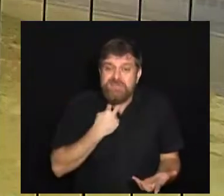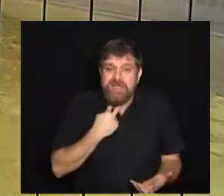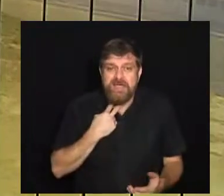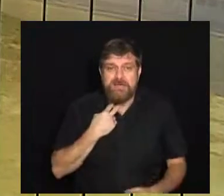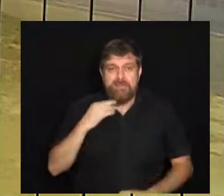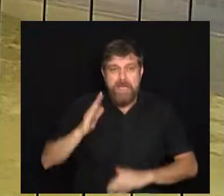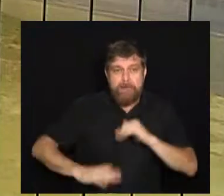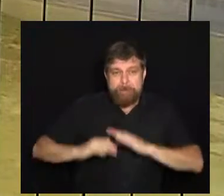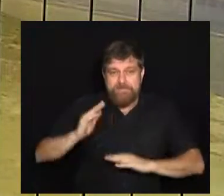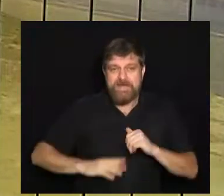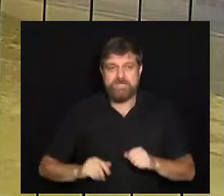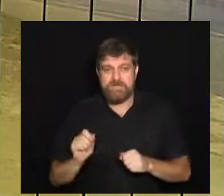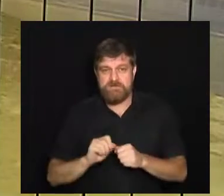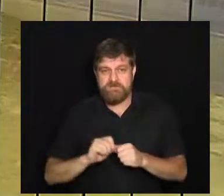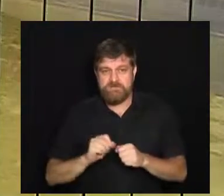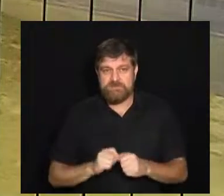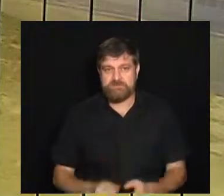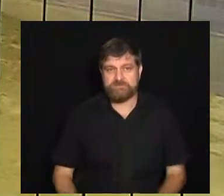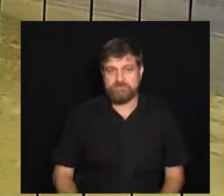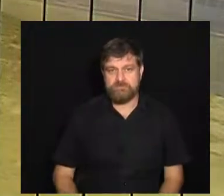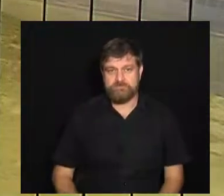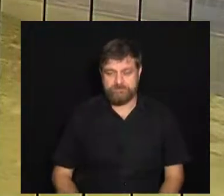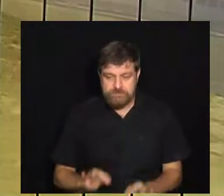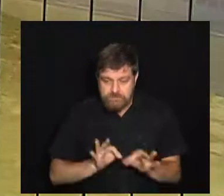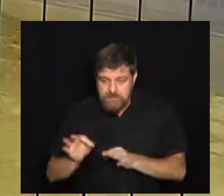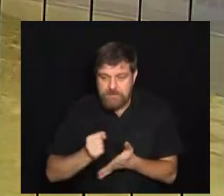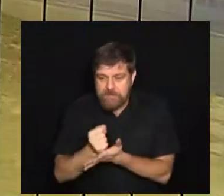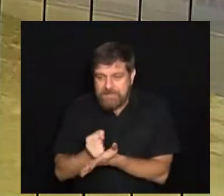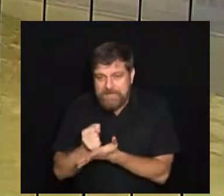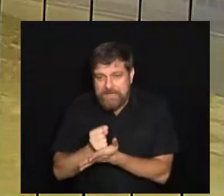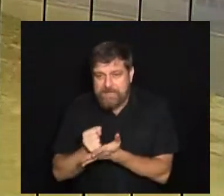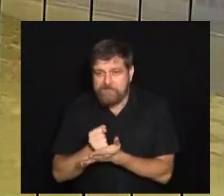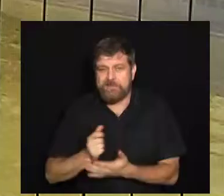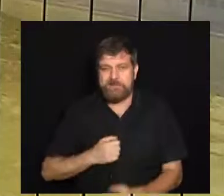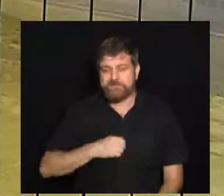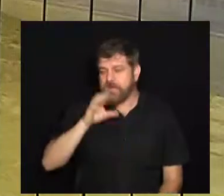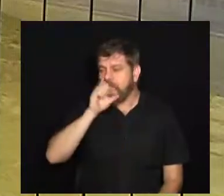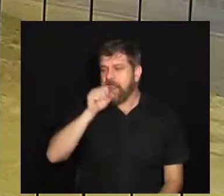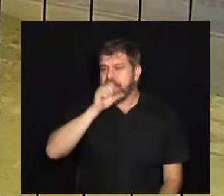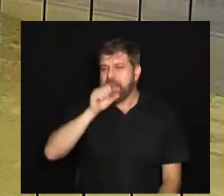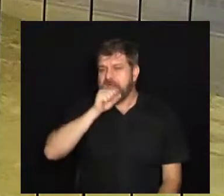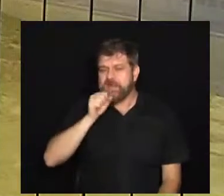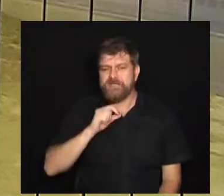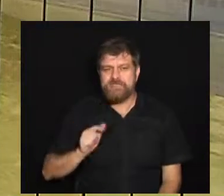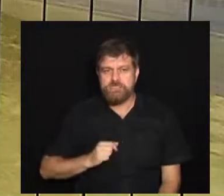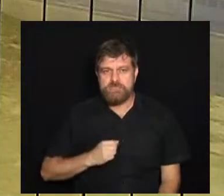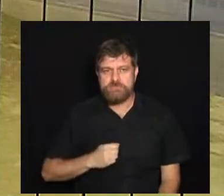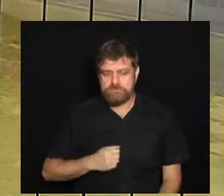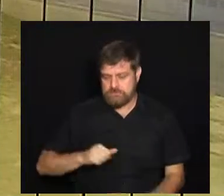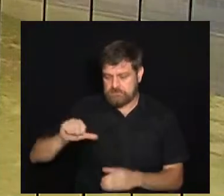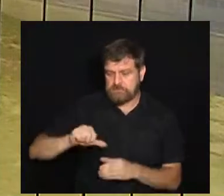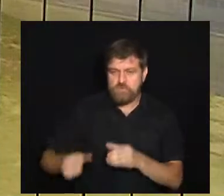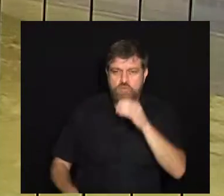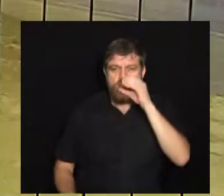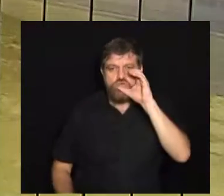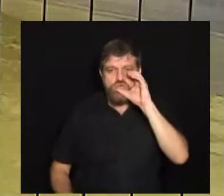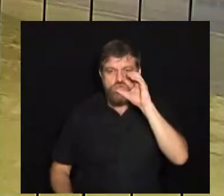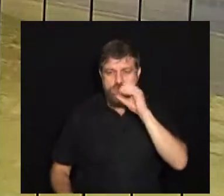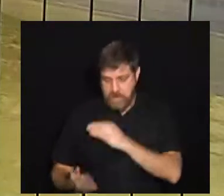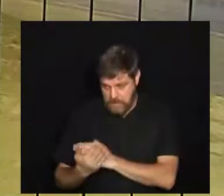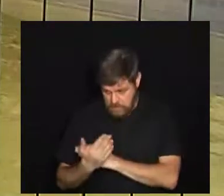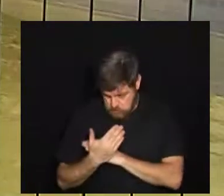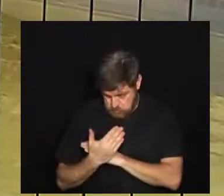o que você manda fazer formular é tomar se ela laranja limão isso não que vai